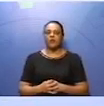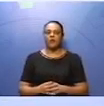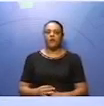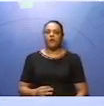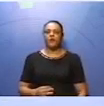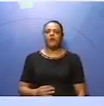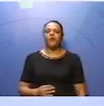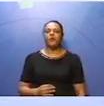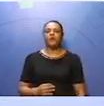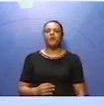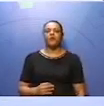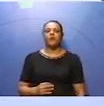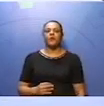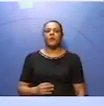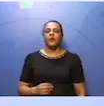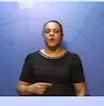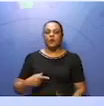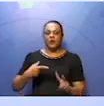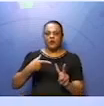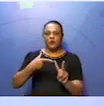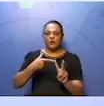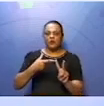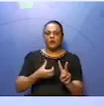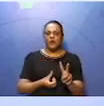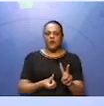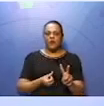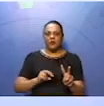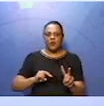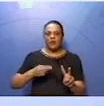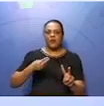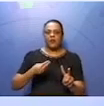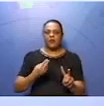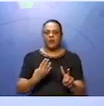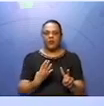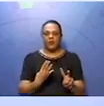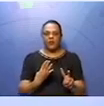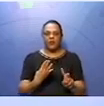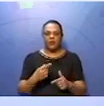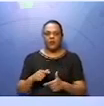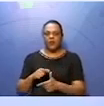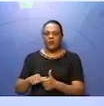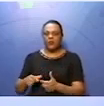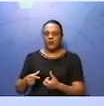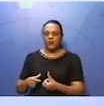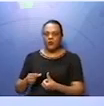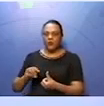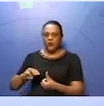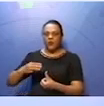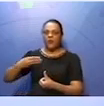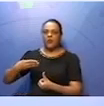Agora colocando dentro da raiz, ó, 6 elevado a 4 dividido por 6 elevado a terceira.